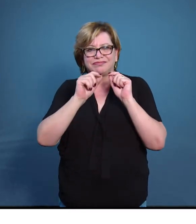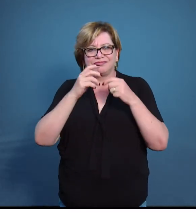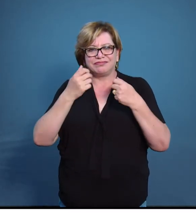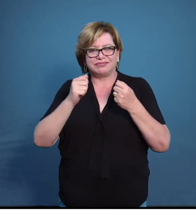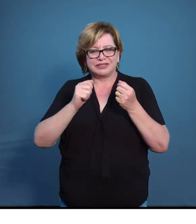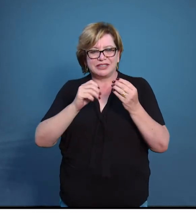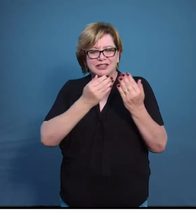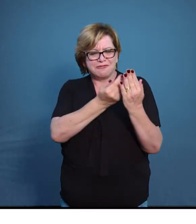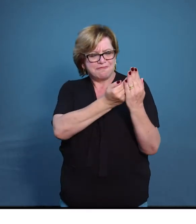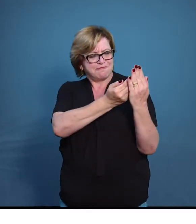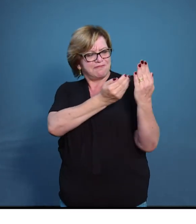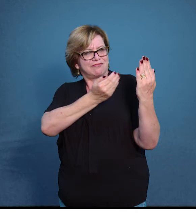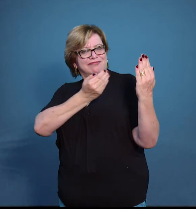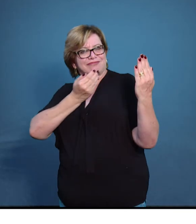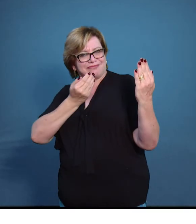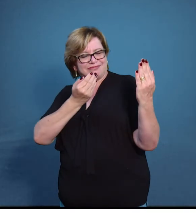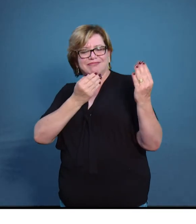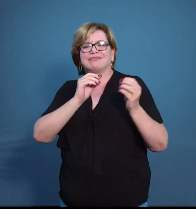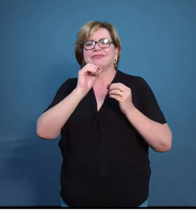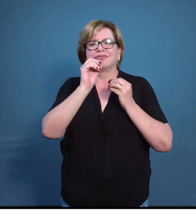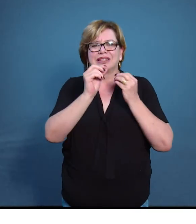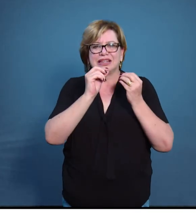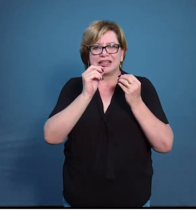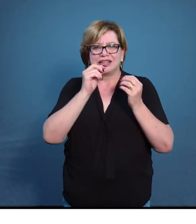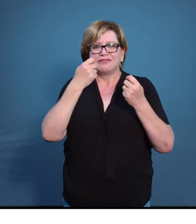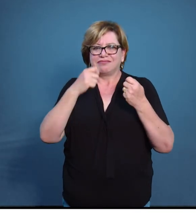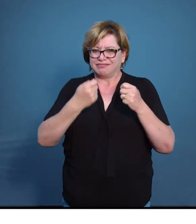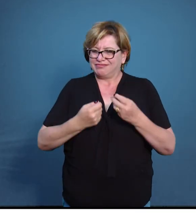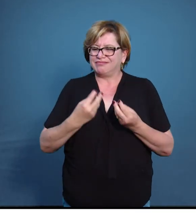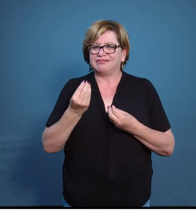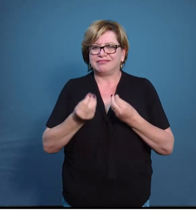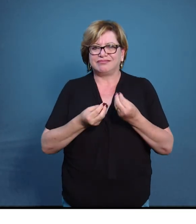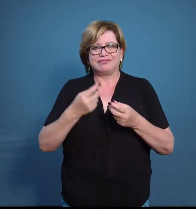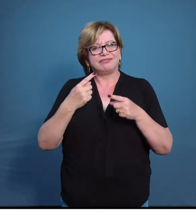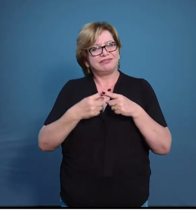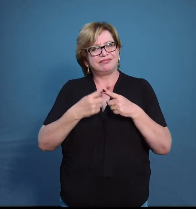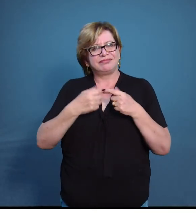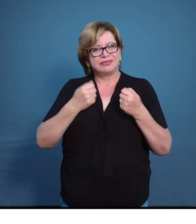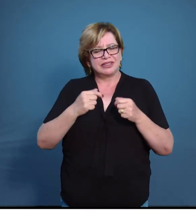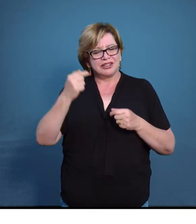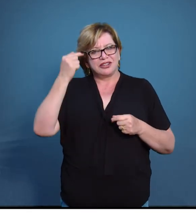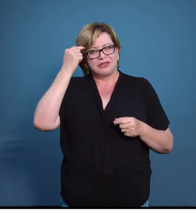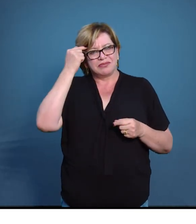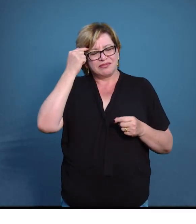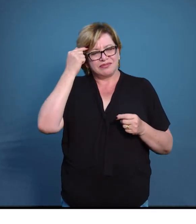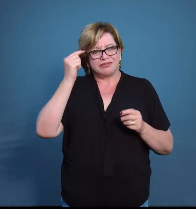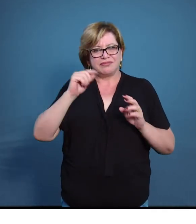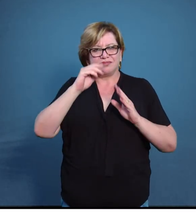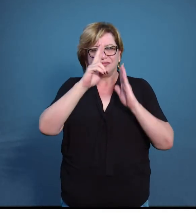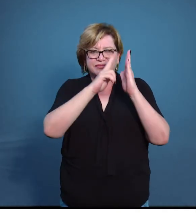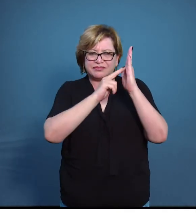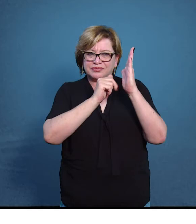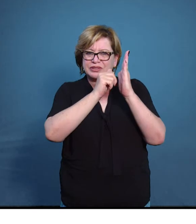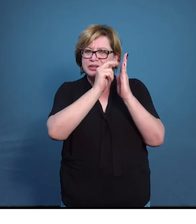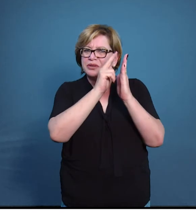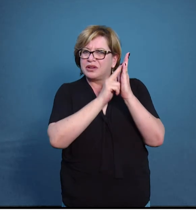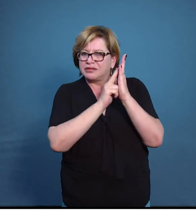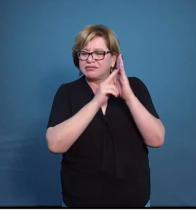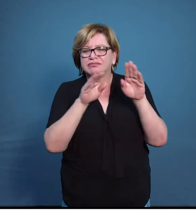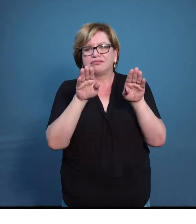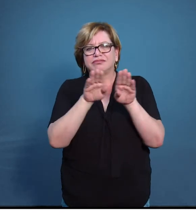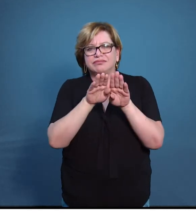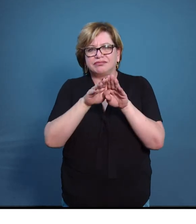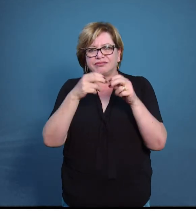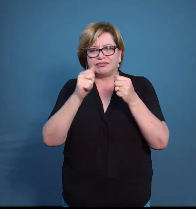de afastamento e distanciamento é ainda maior, porque eu preciso pensar além da obra, eu preciso pensar